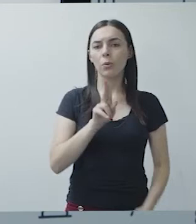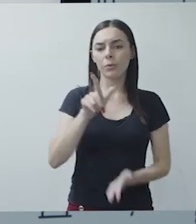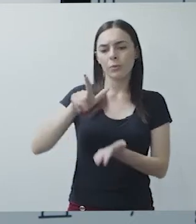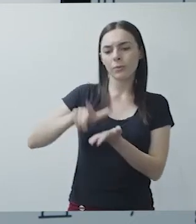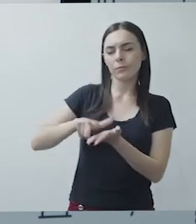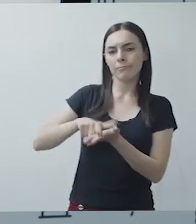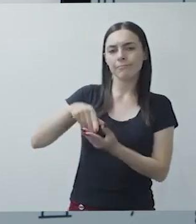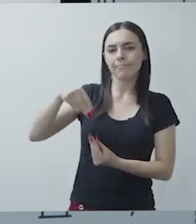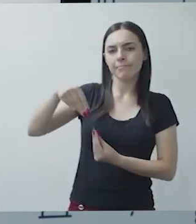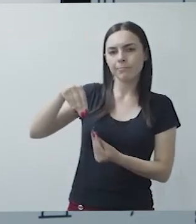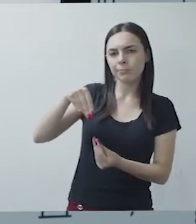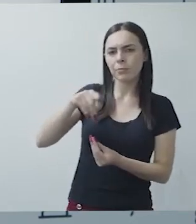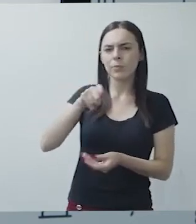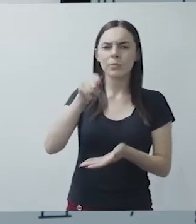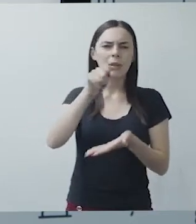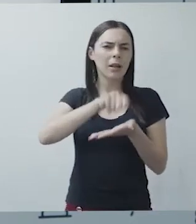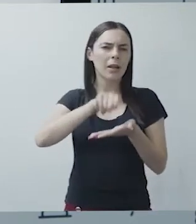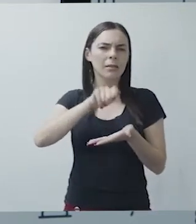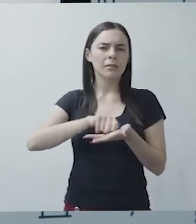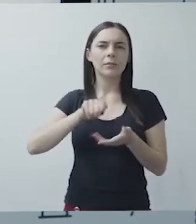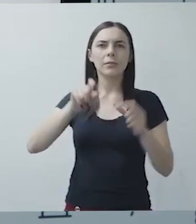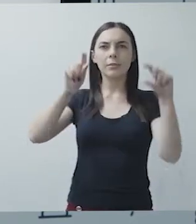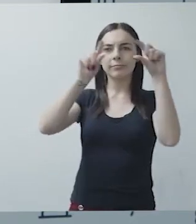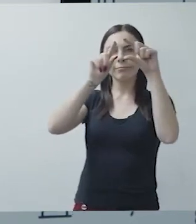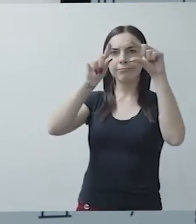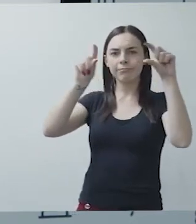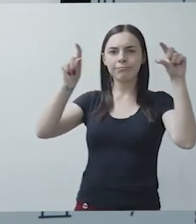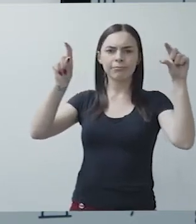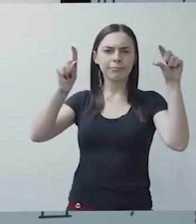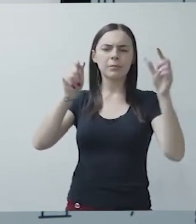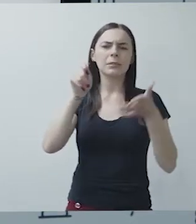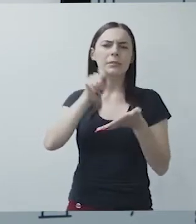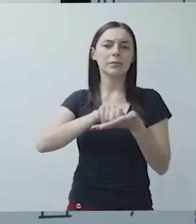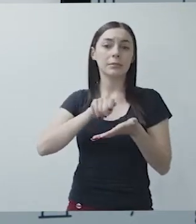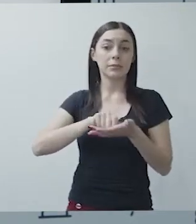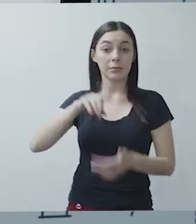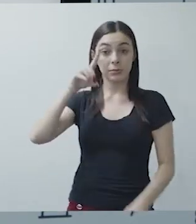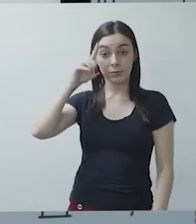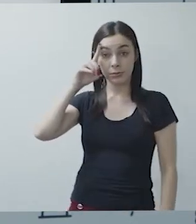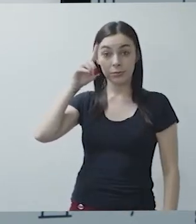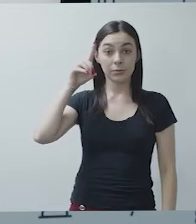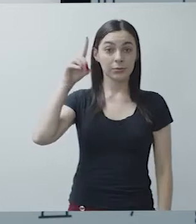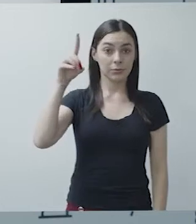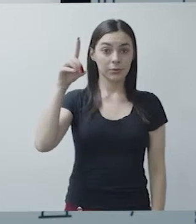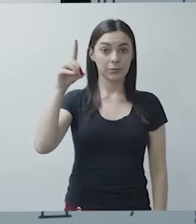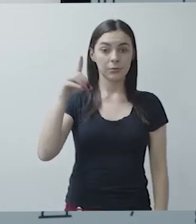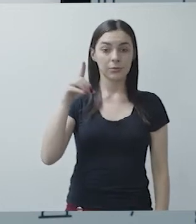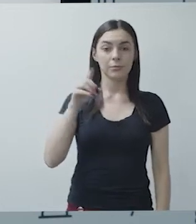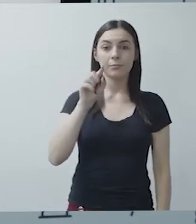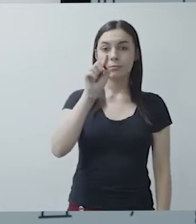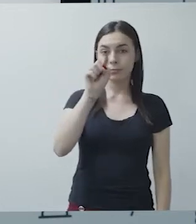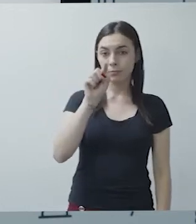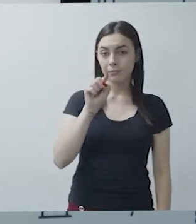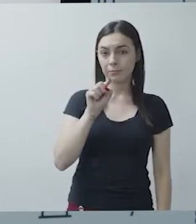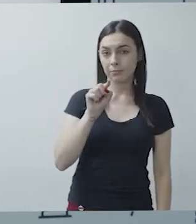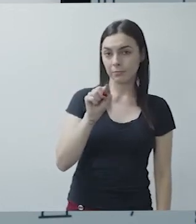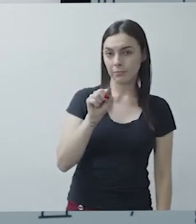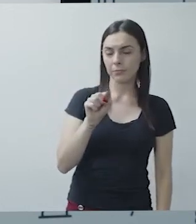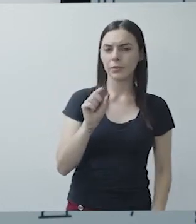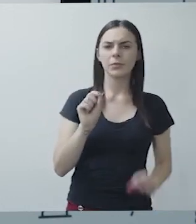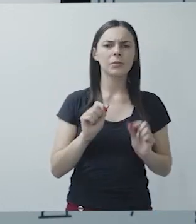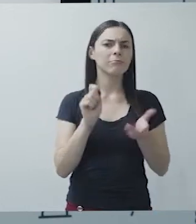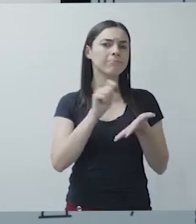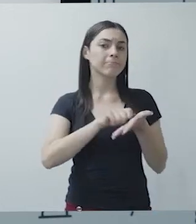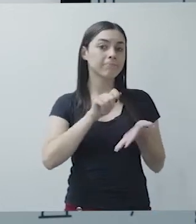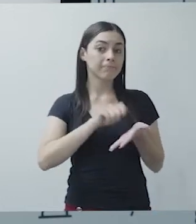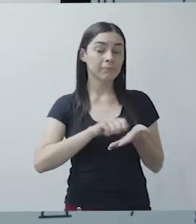sulfite, você vai escrever lá em cima na primeira linha. Data, dois pontos, e vai